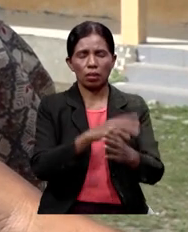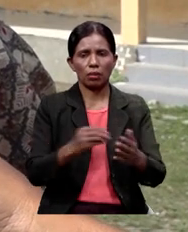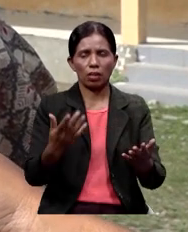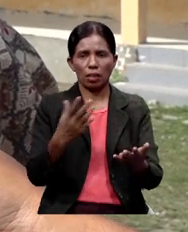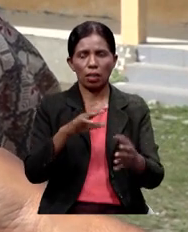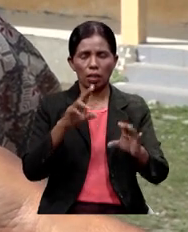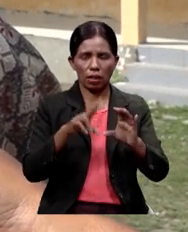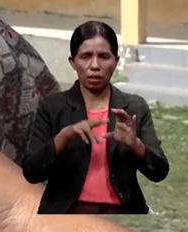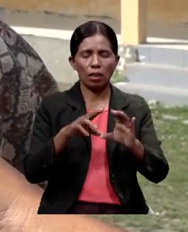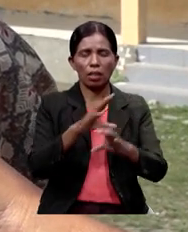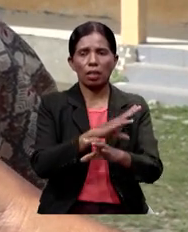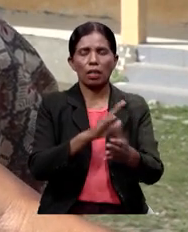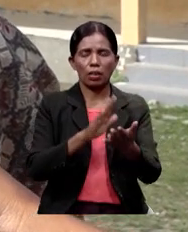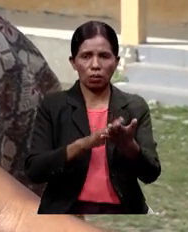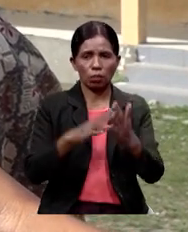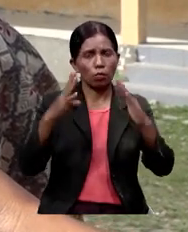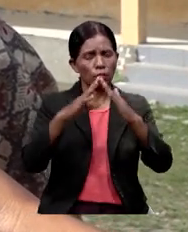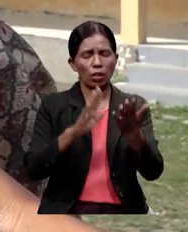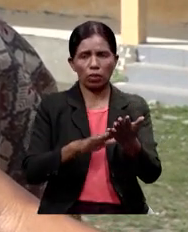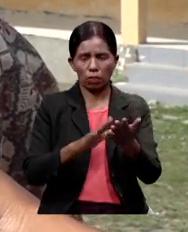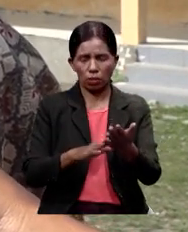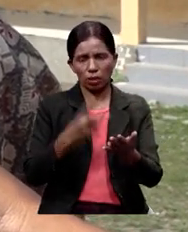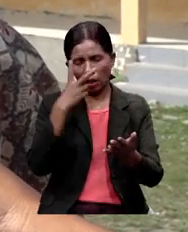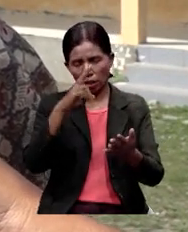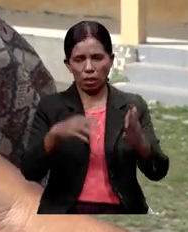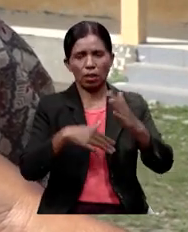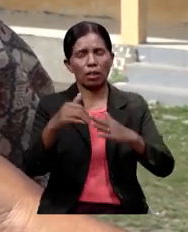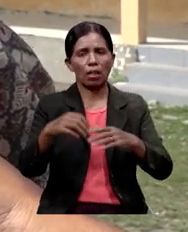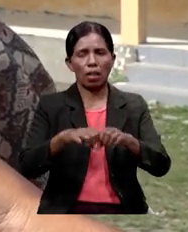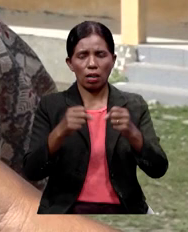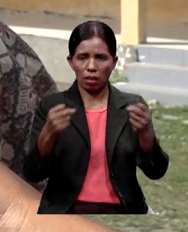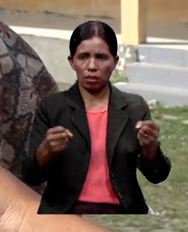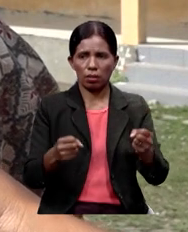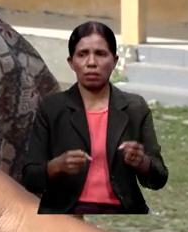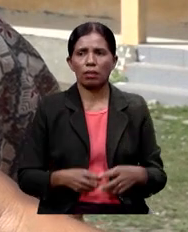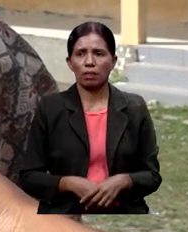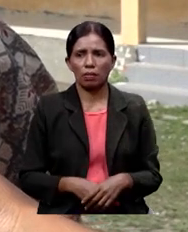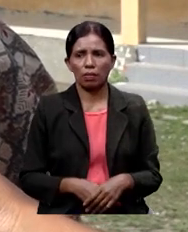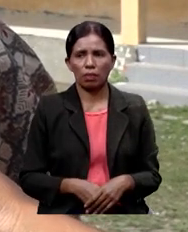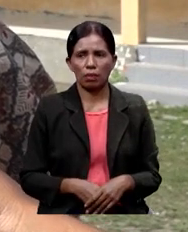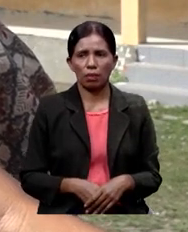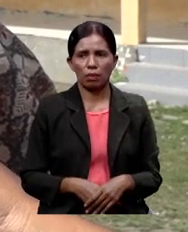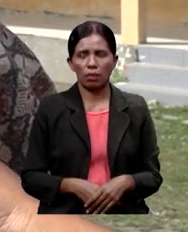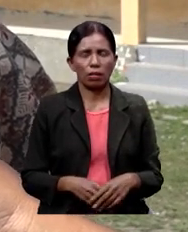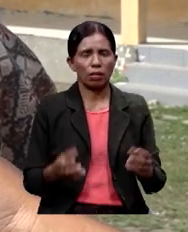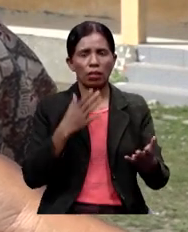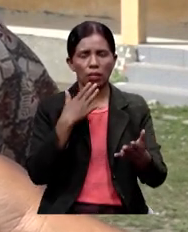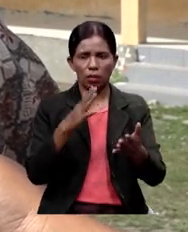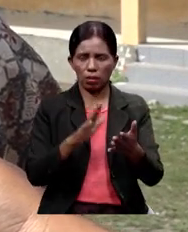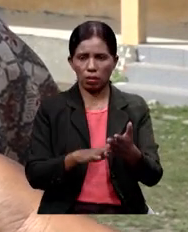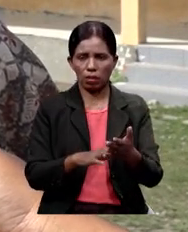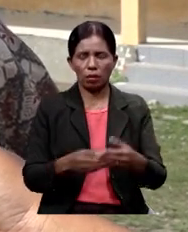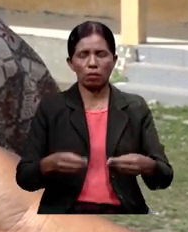hoto pela área, ne condição mais sane, lilio vai infraestrutura, condição beldian kataka a ladun dia, la